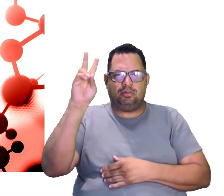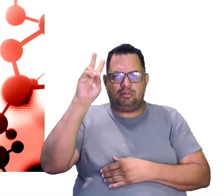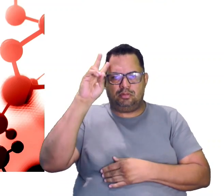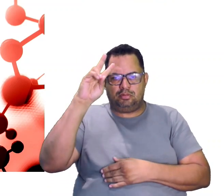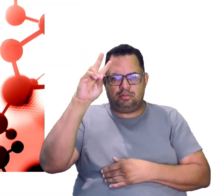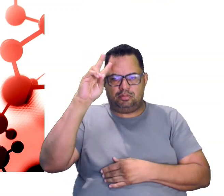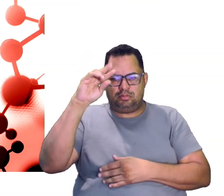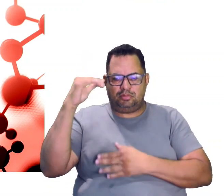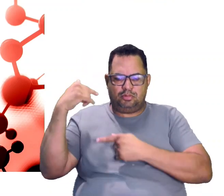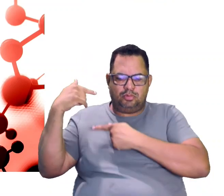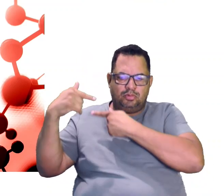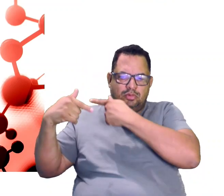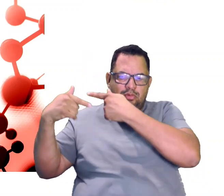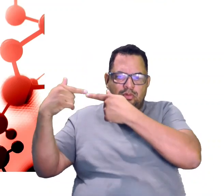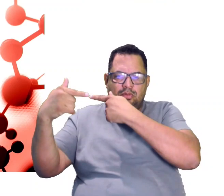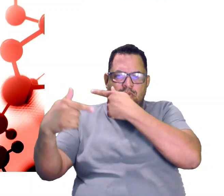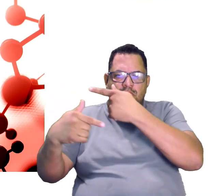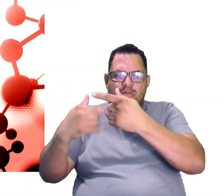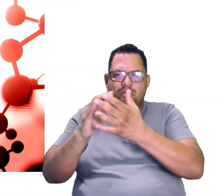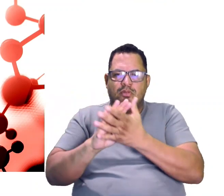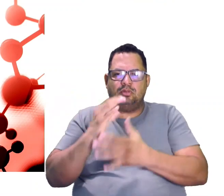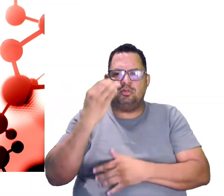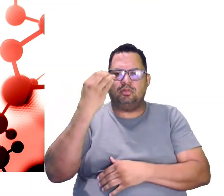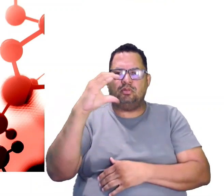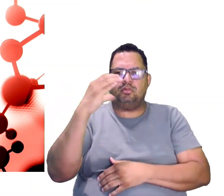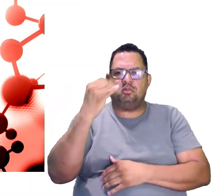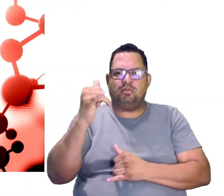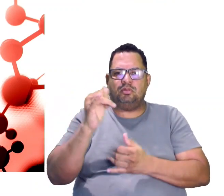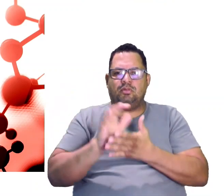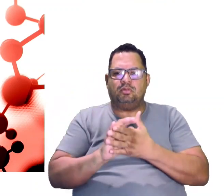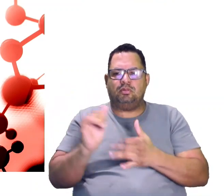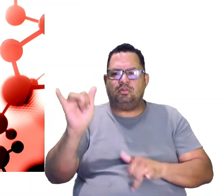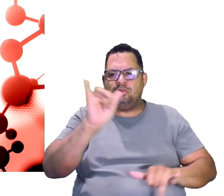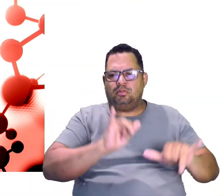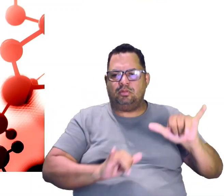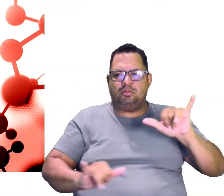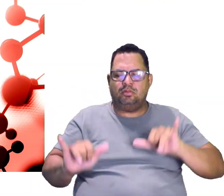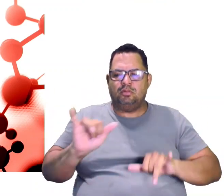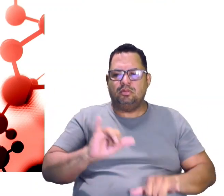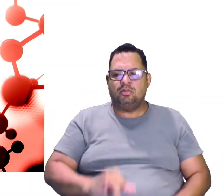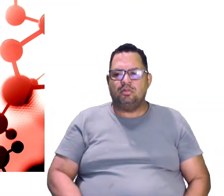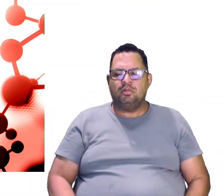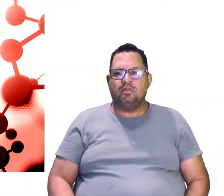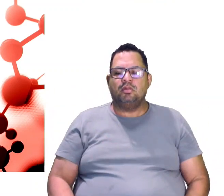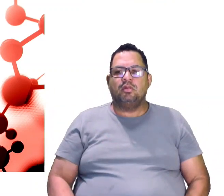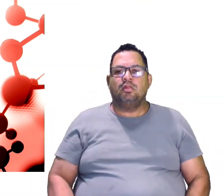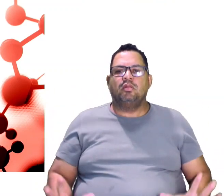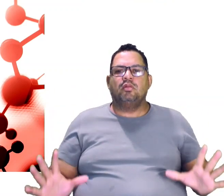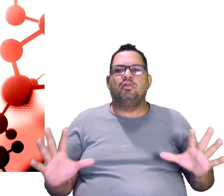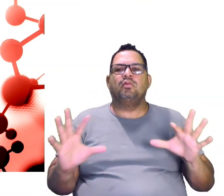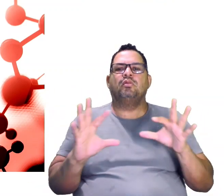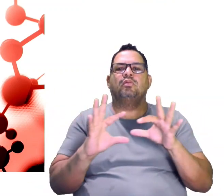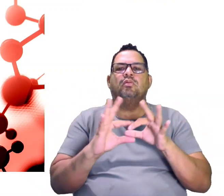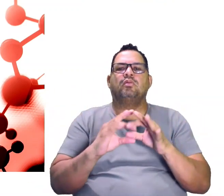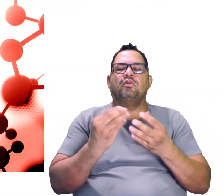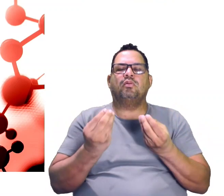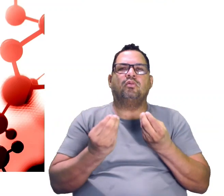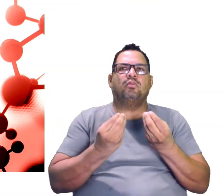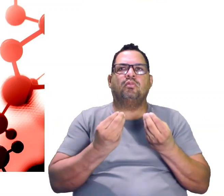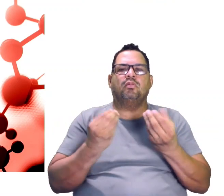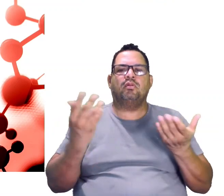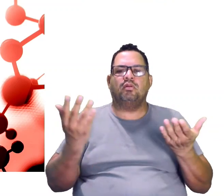histórico da ciência denominada química, não é isso mesmo, prof? É isso mesmo, é o contexto de como houve